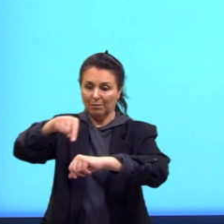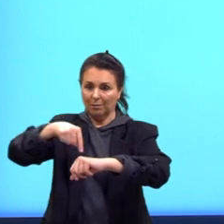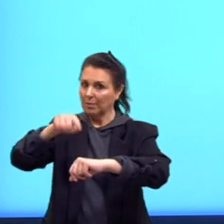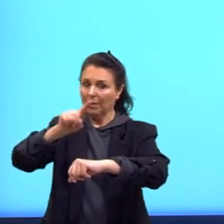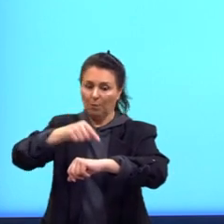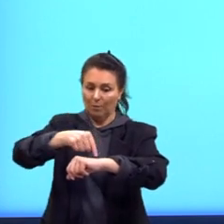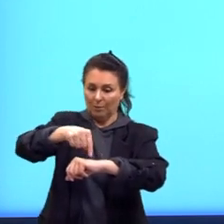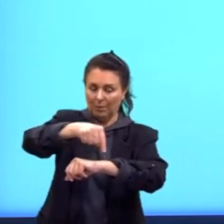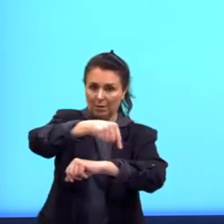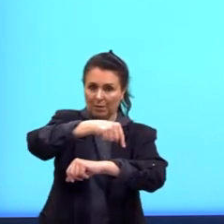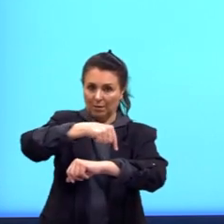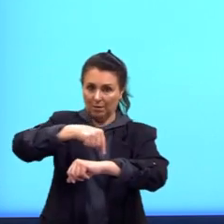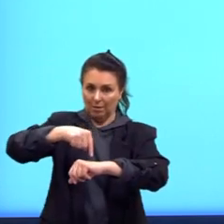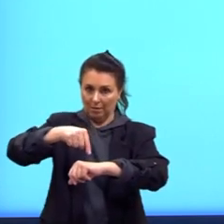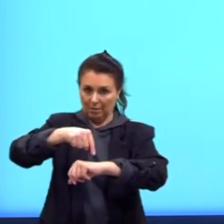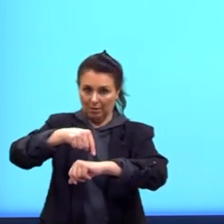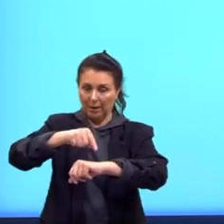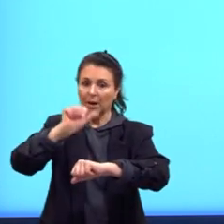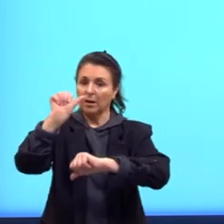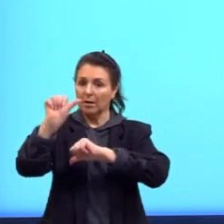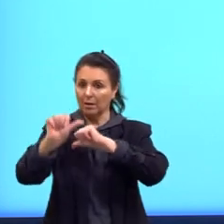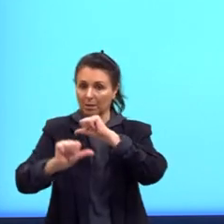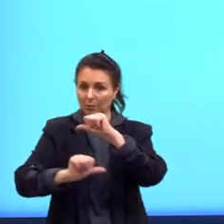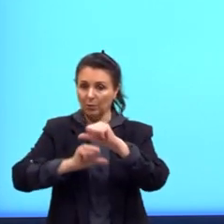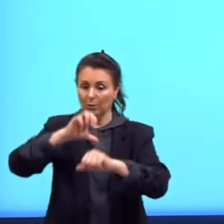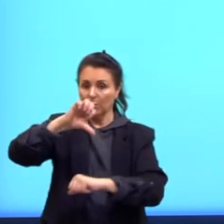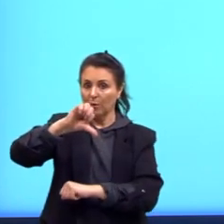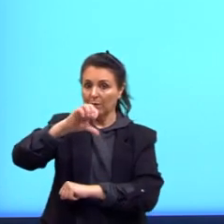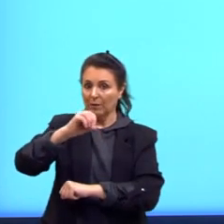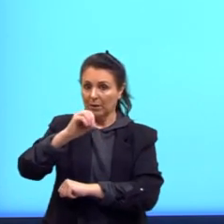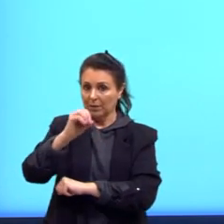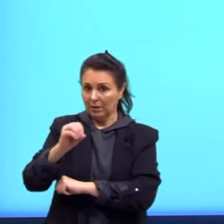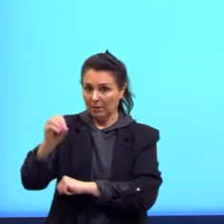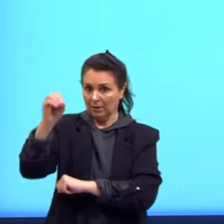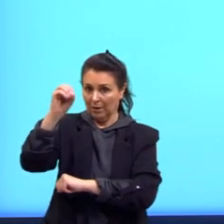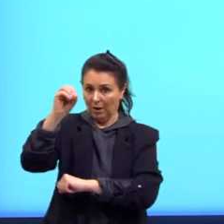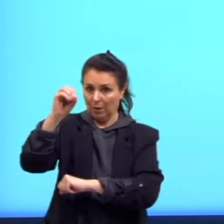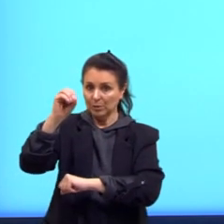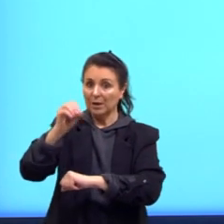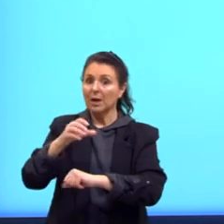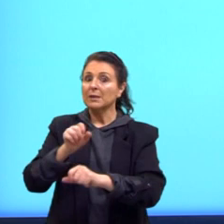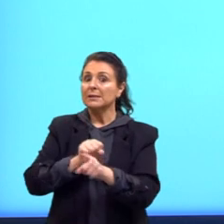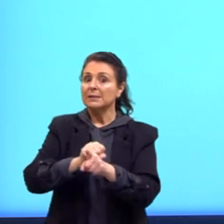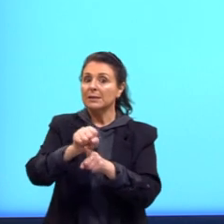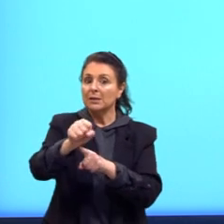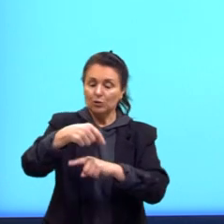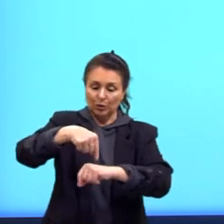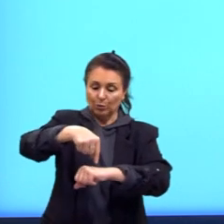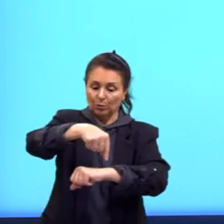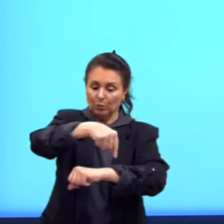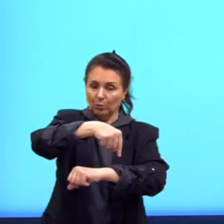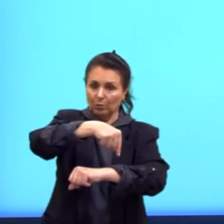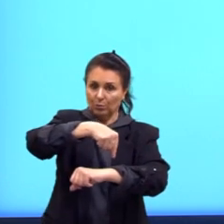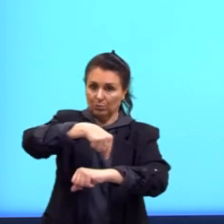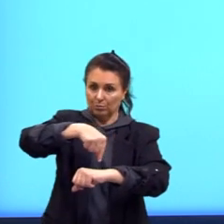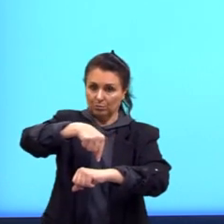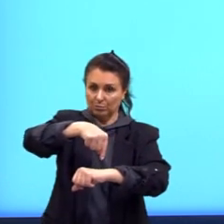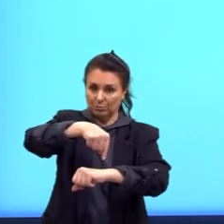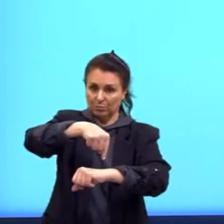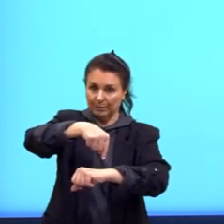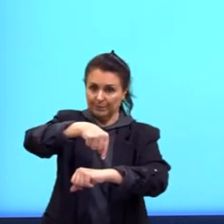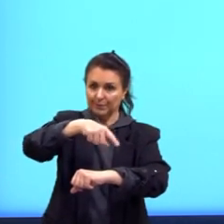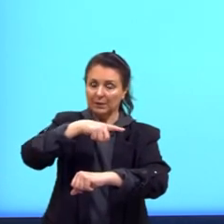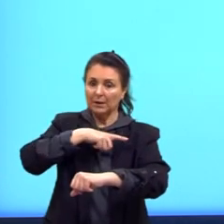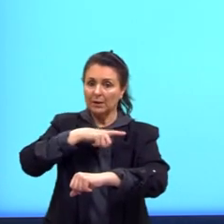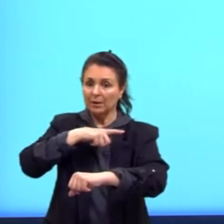figura como ela vai sofrer uma rotação de 90° no sentido anti-horário o pontinho aqui nós tinhamos aqui né